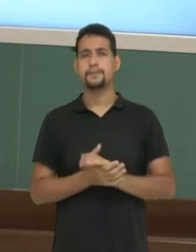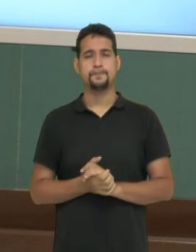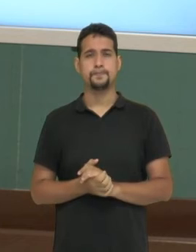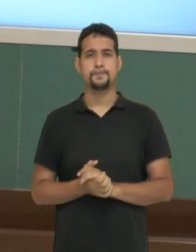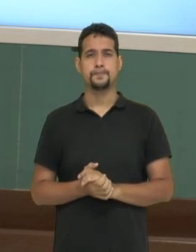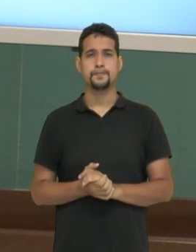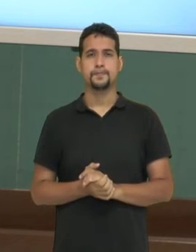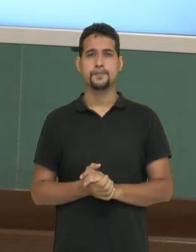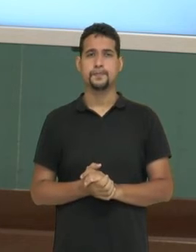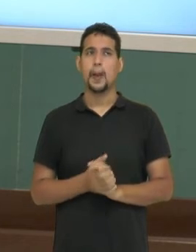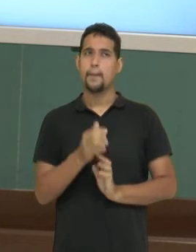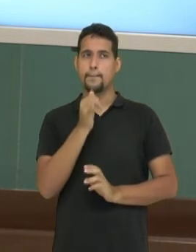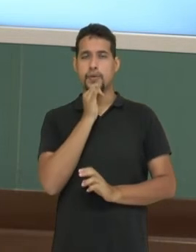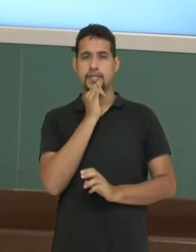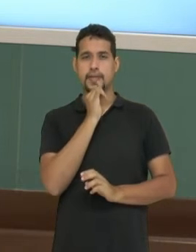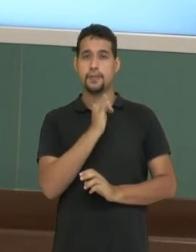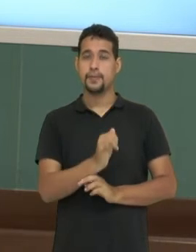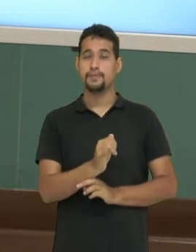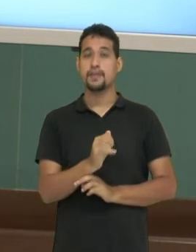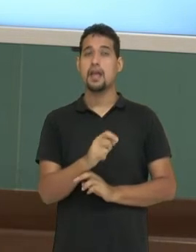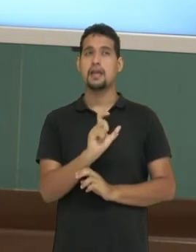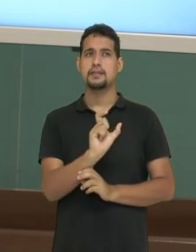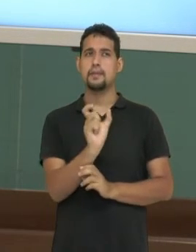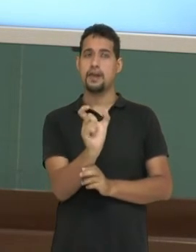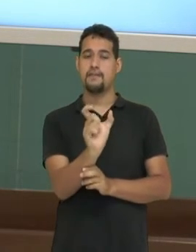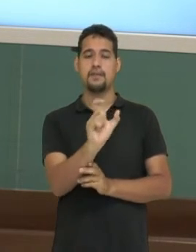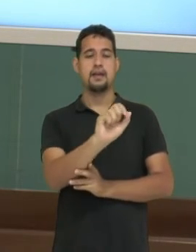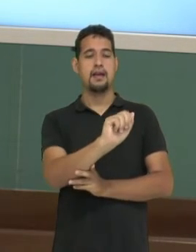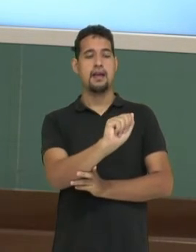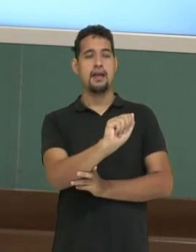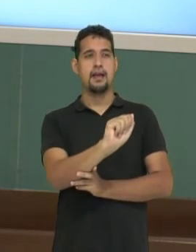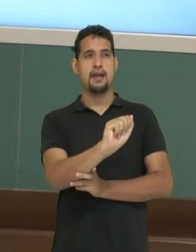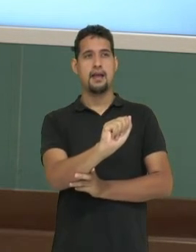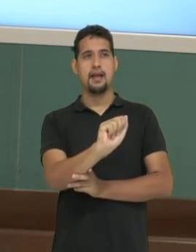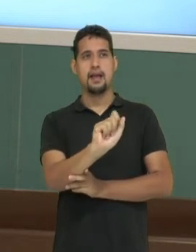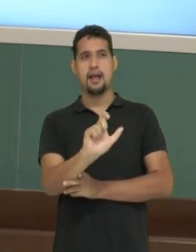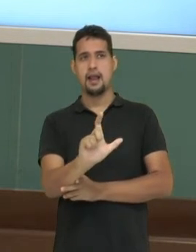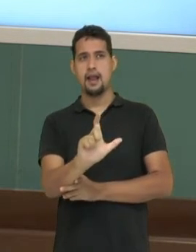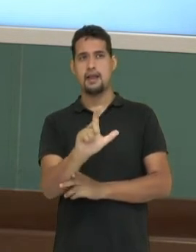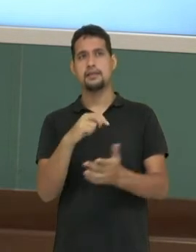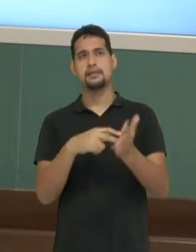gente. Essa preposição al é uma